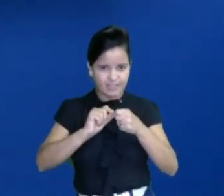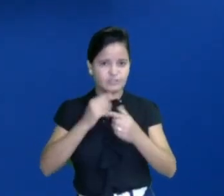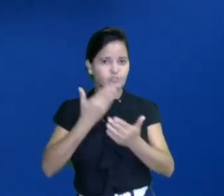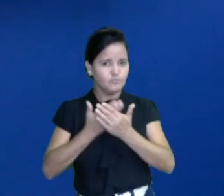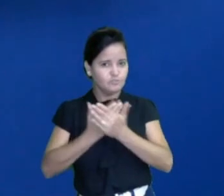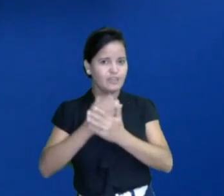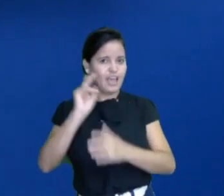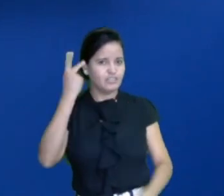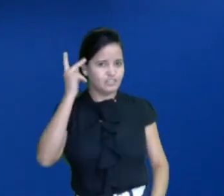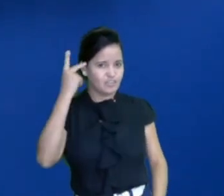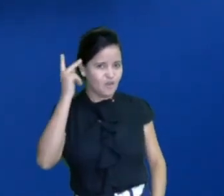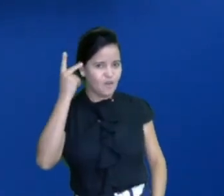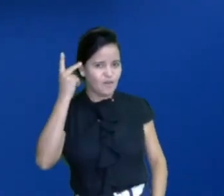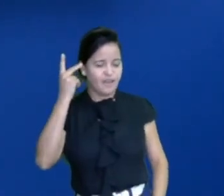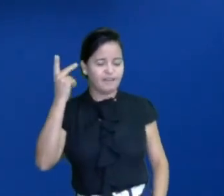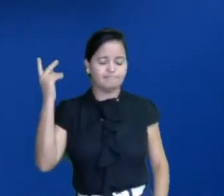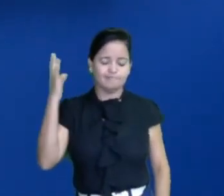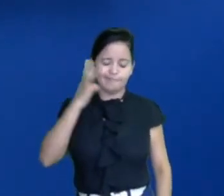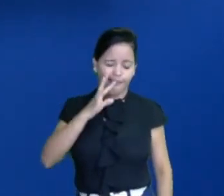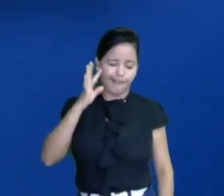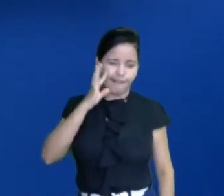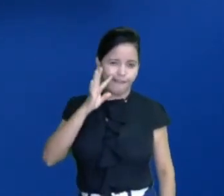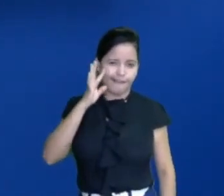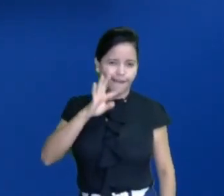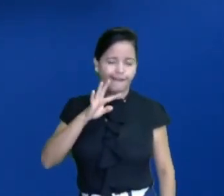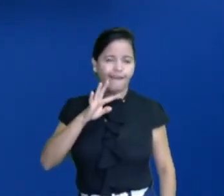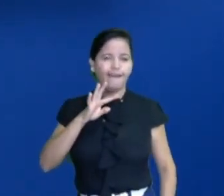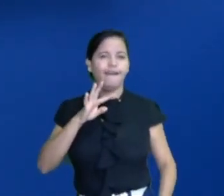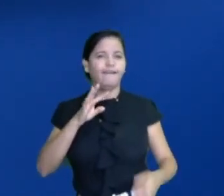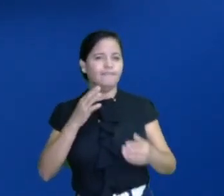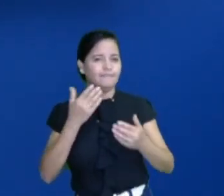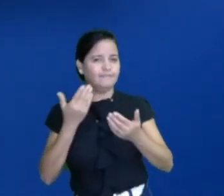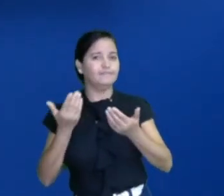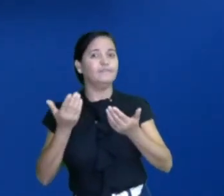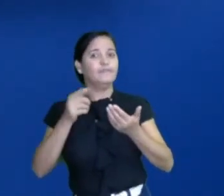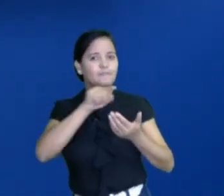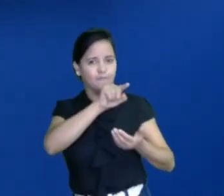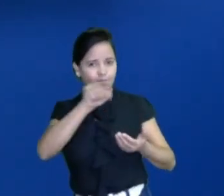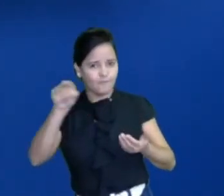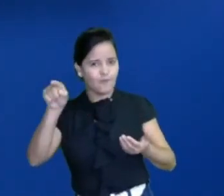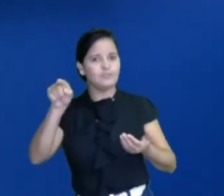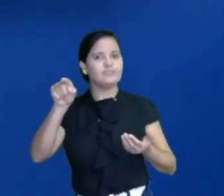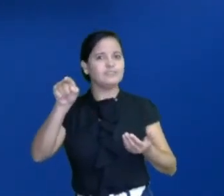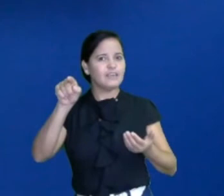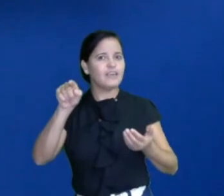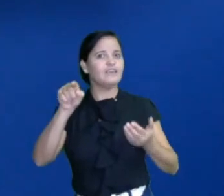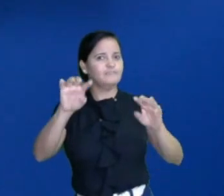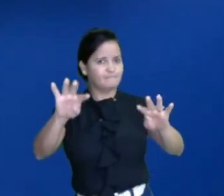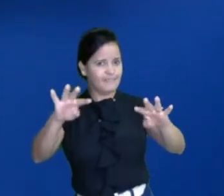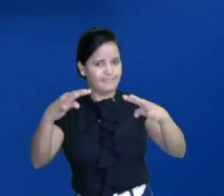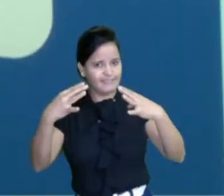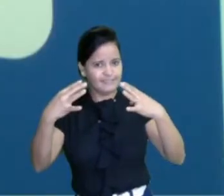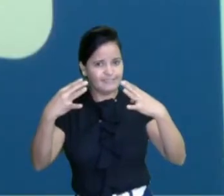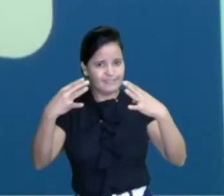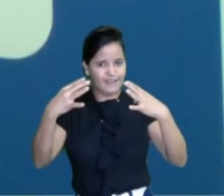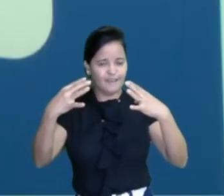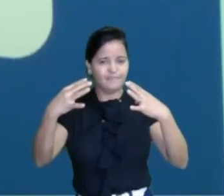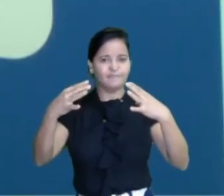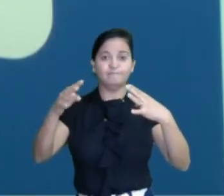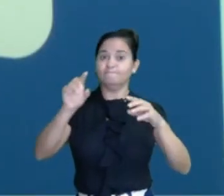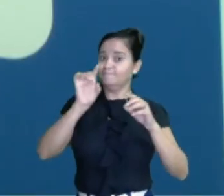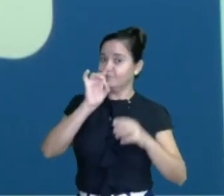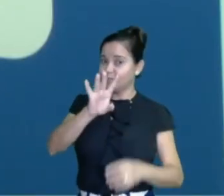história. Próxima aula tá super legal, tá super interativa e eu conto com a presença de todos vocês. Ó,